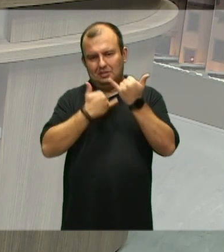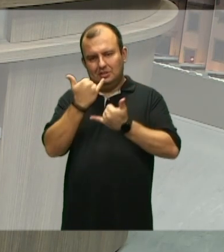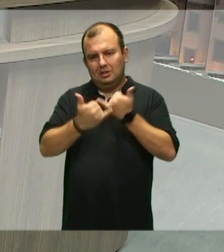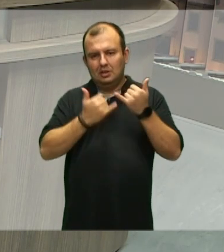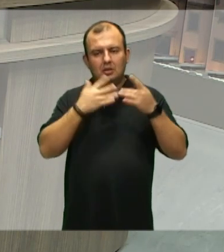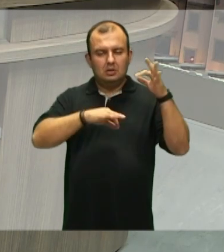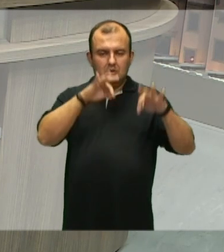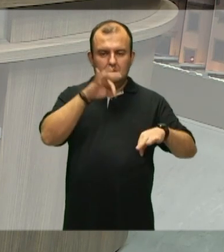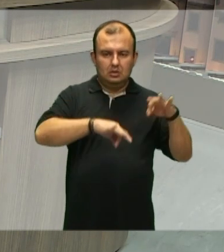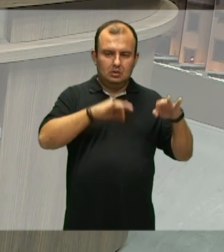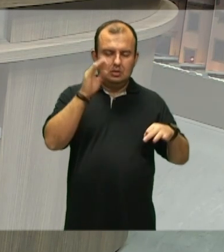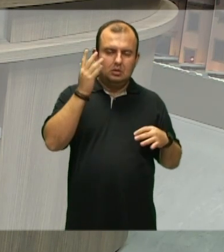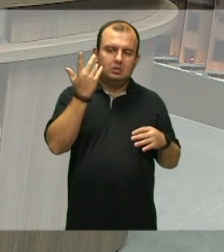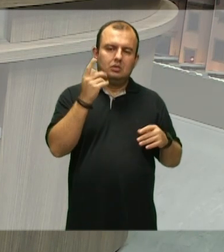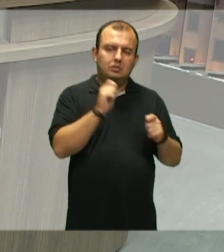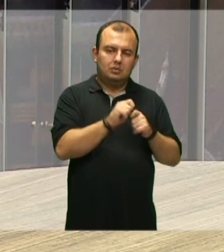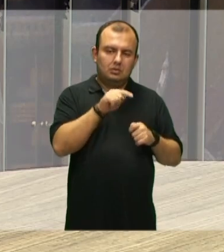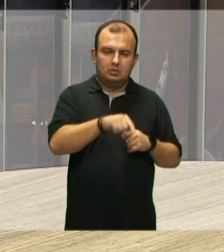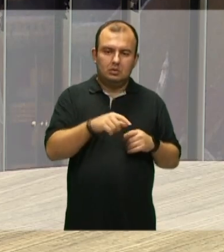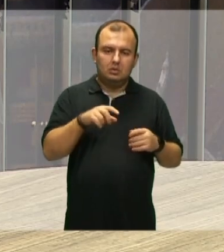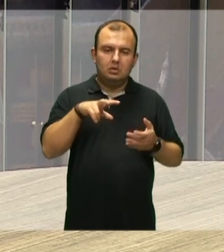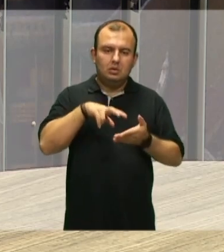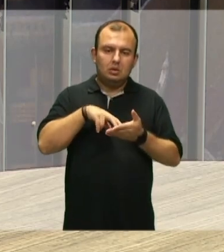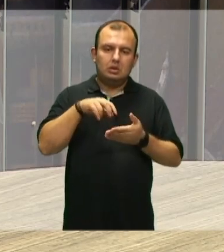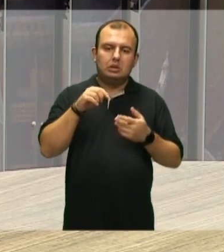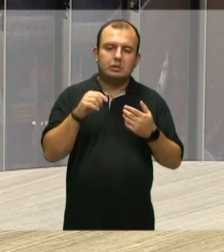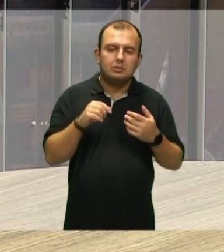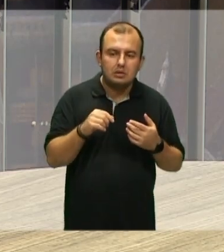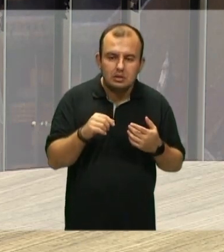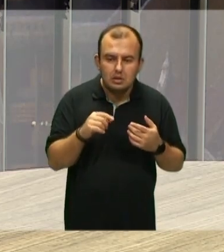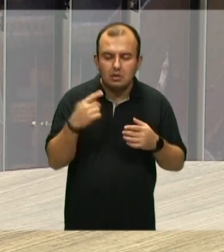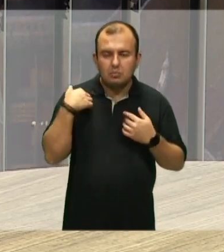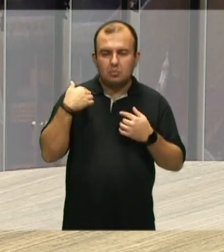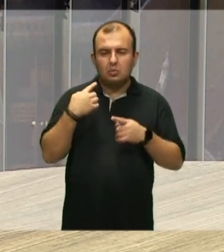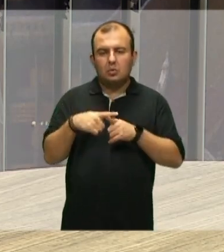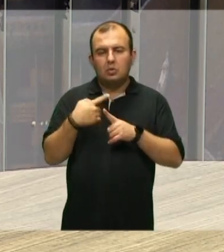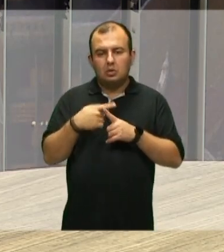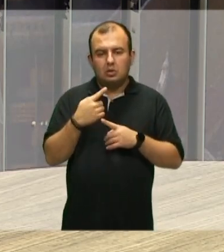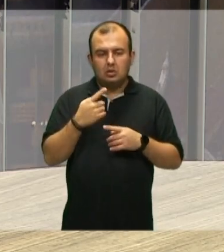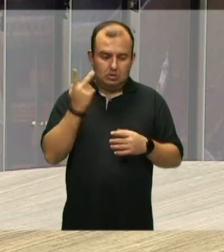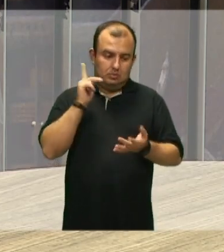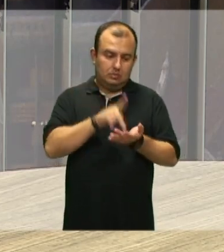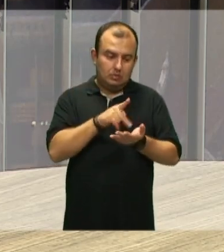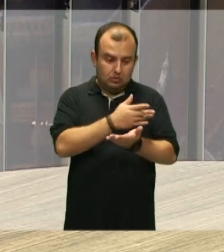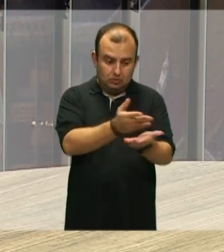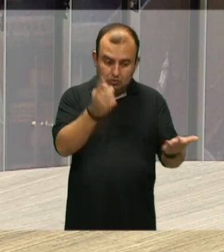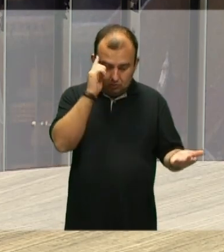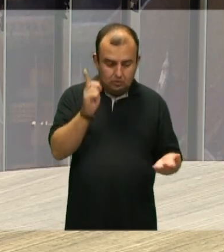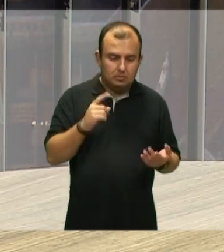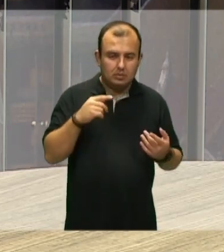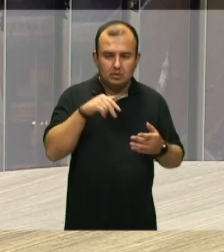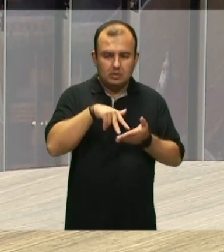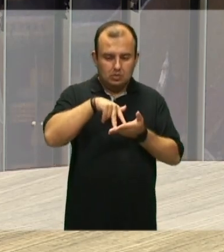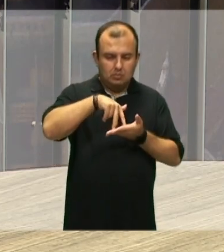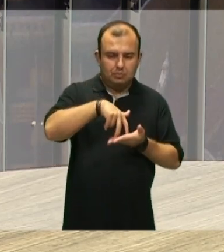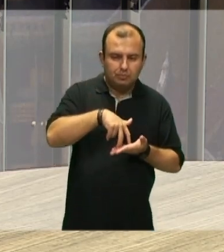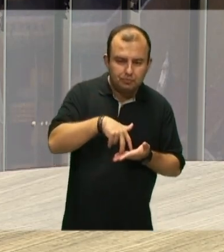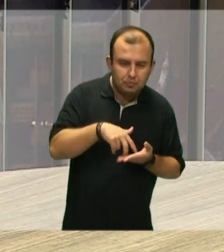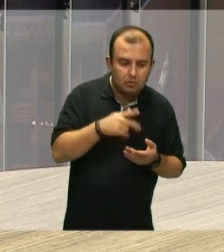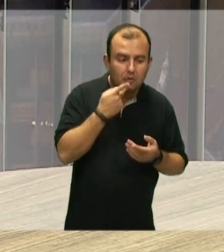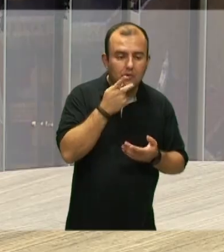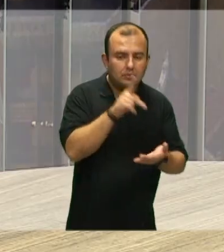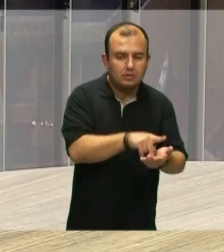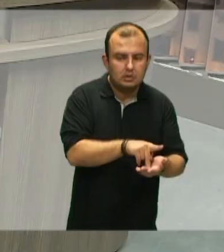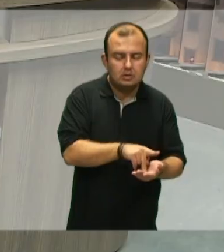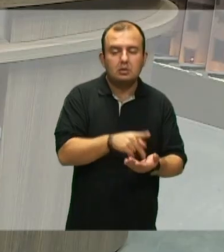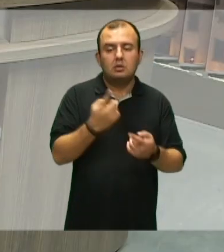teatro feito para crianças, né, aquele que o ator se inclina para explicar algo porque eu tenho uma verdade que vocês não sabem. Então, eu acho que a